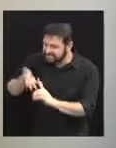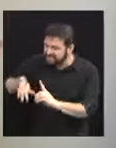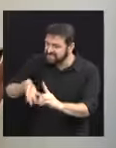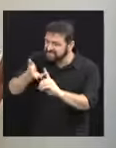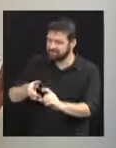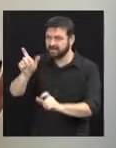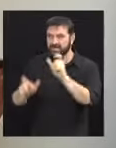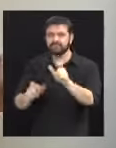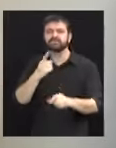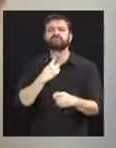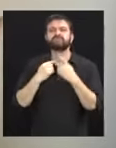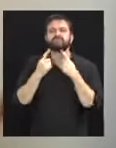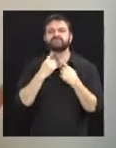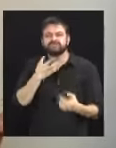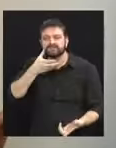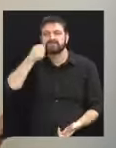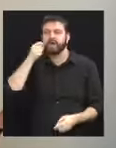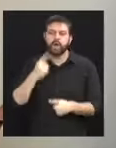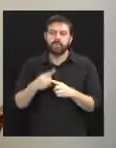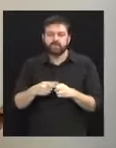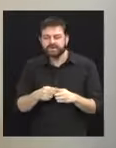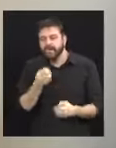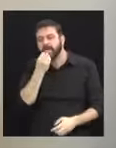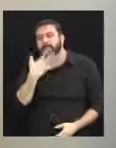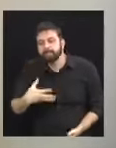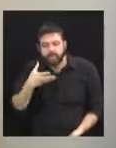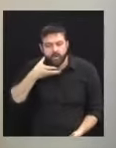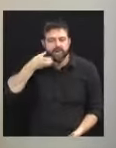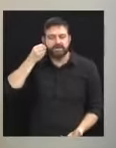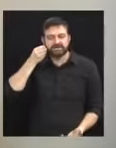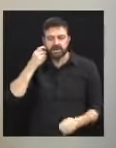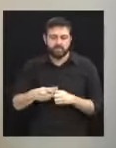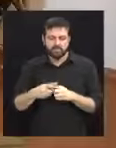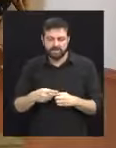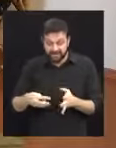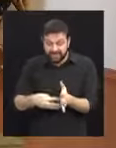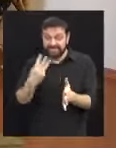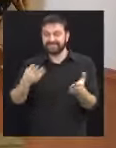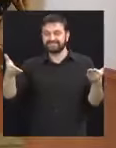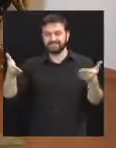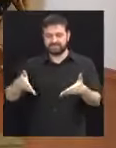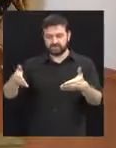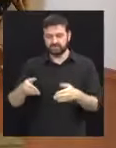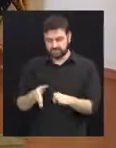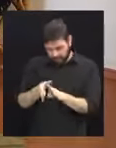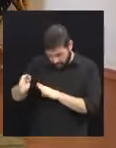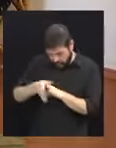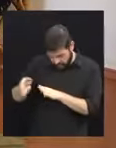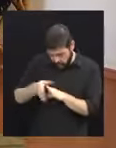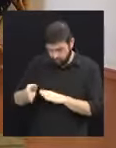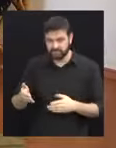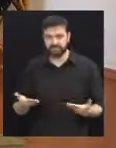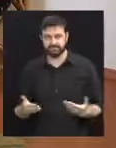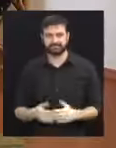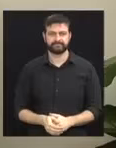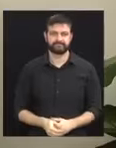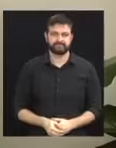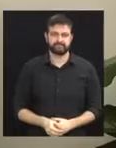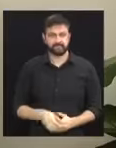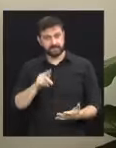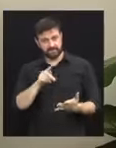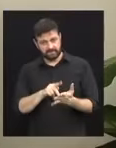ou por que você indicaria fazer a adoção de um animal? Por que você veio hoje buscar um terceiro animal e você indica fazer essa adoção? Então,